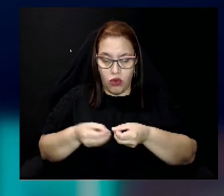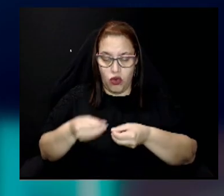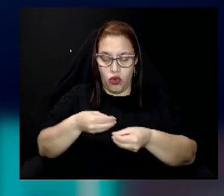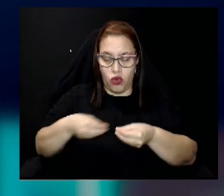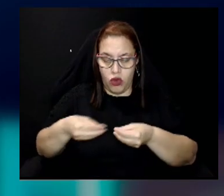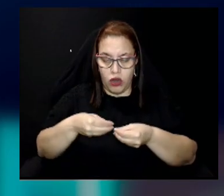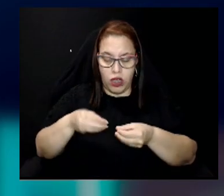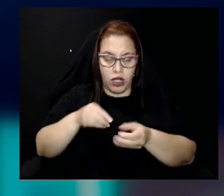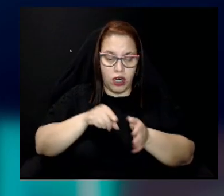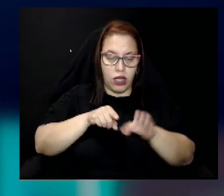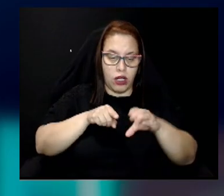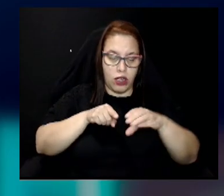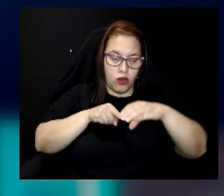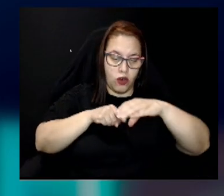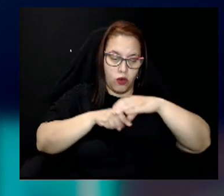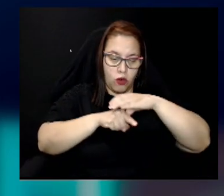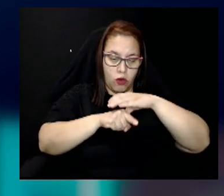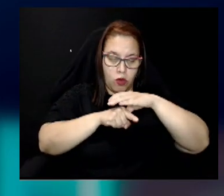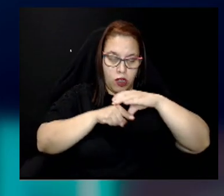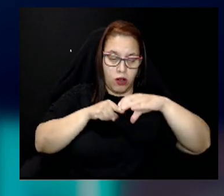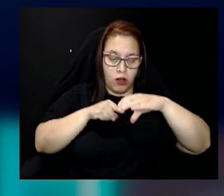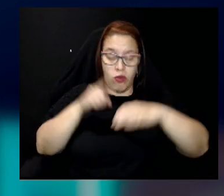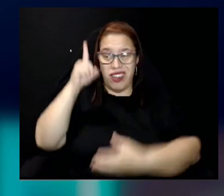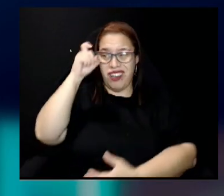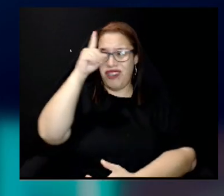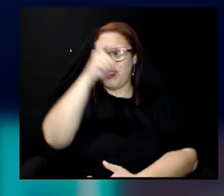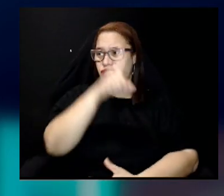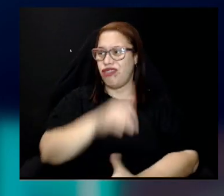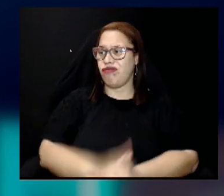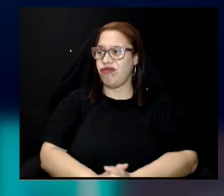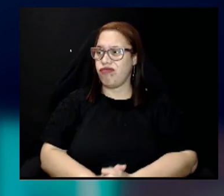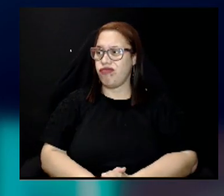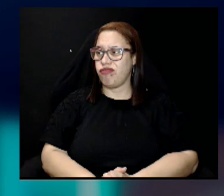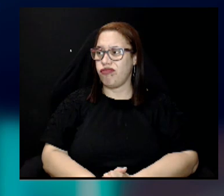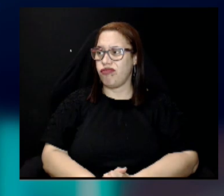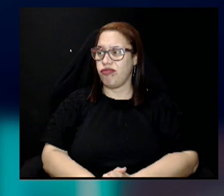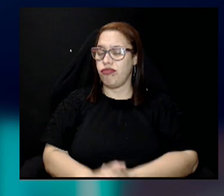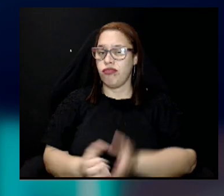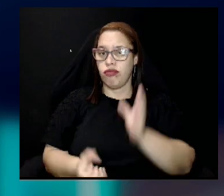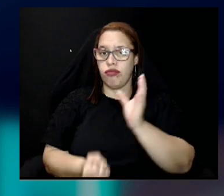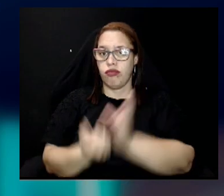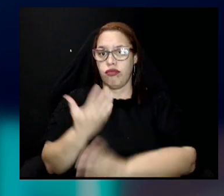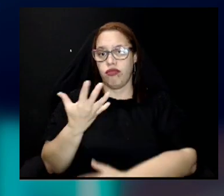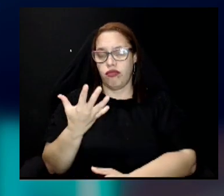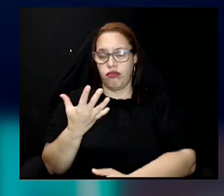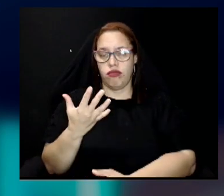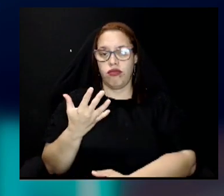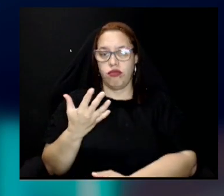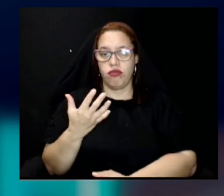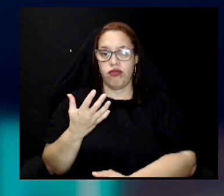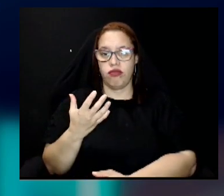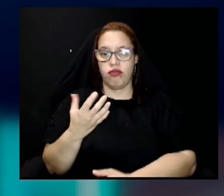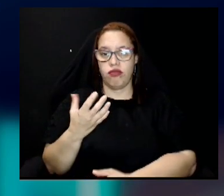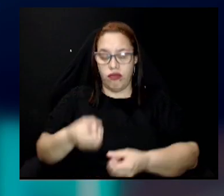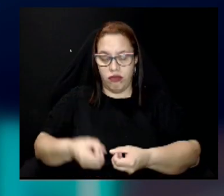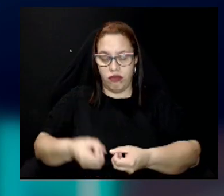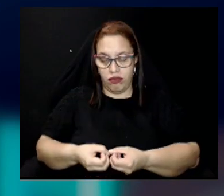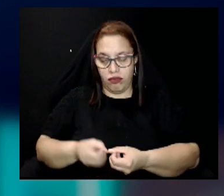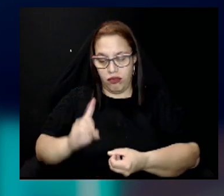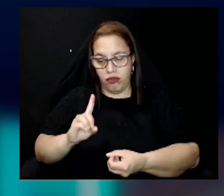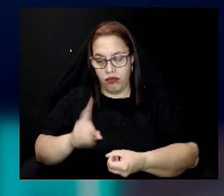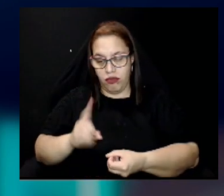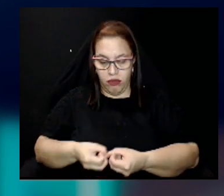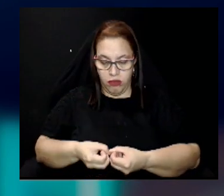eventualmente pode ser desafiador. E os sintomas começam a aparecer quando esse câncer, seja do ovário direito, ou do esquerdo, ou